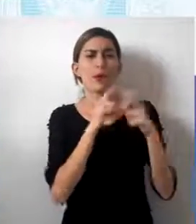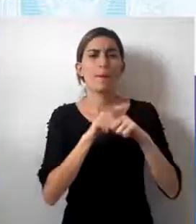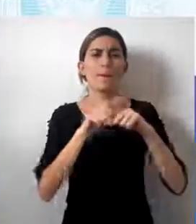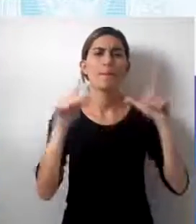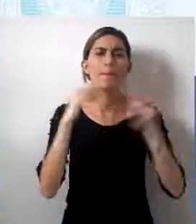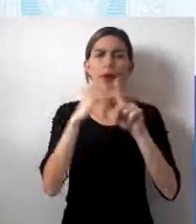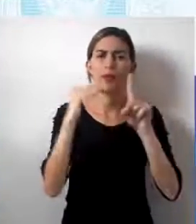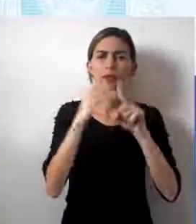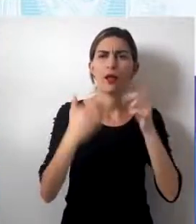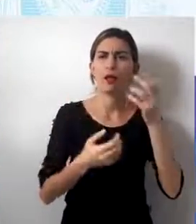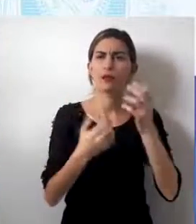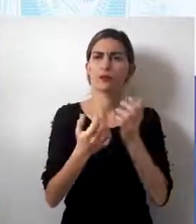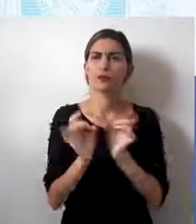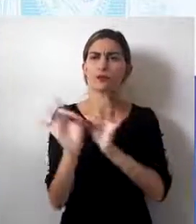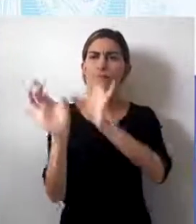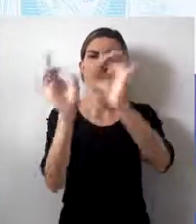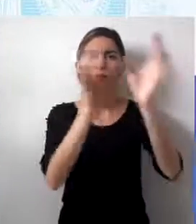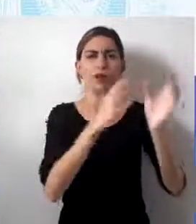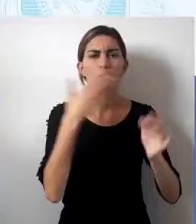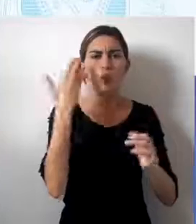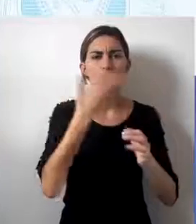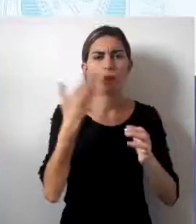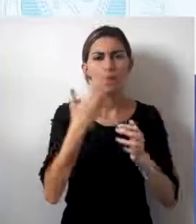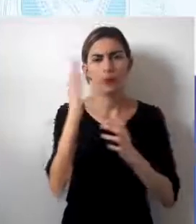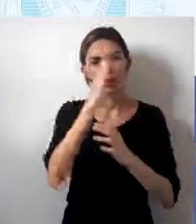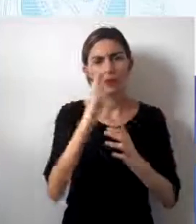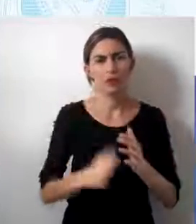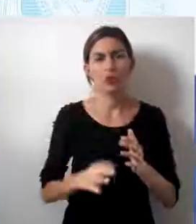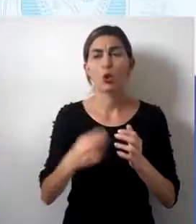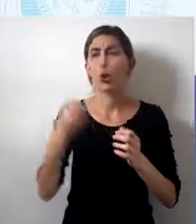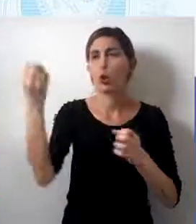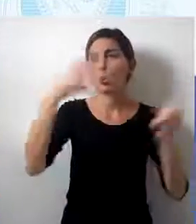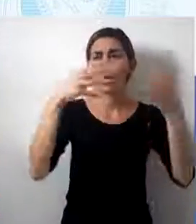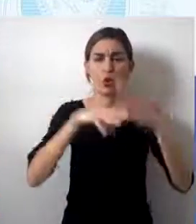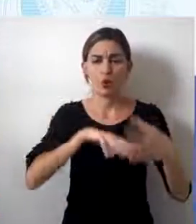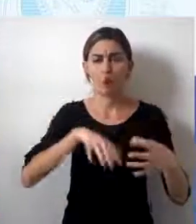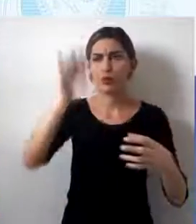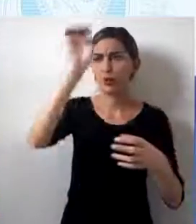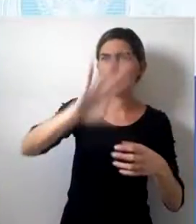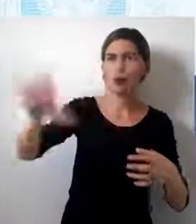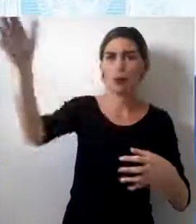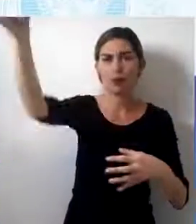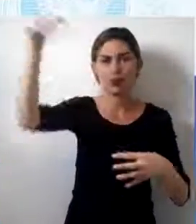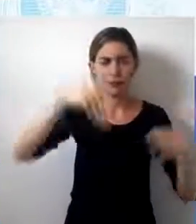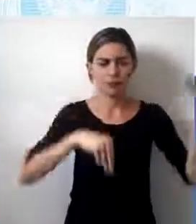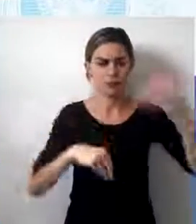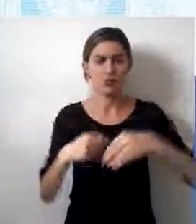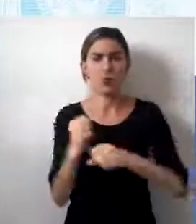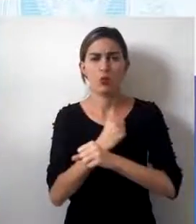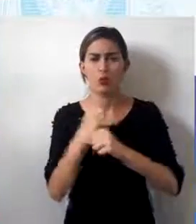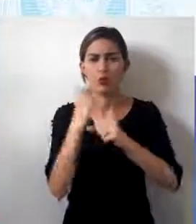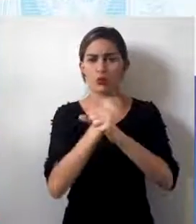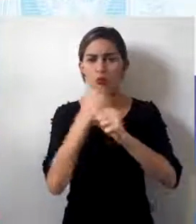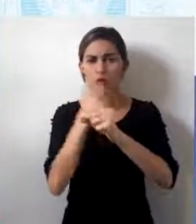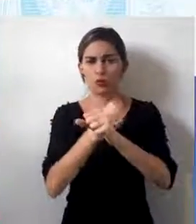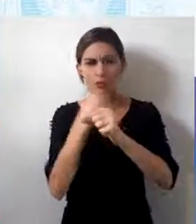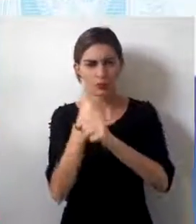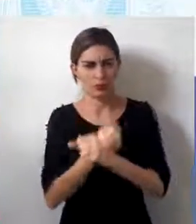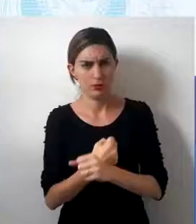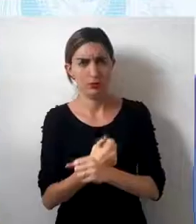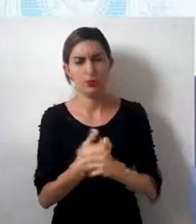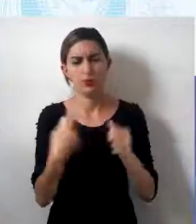das exportações brasileiras. Essa riqueza atraiu novos colonos europeus que construíram, na época das